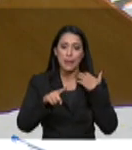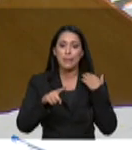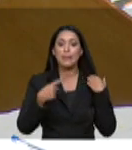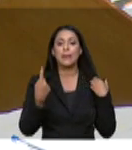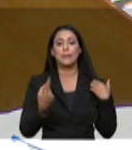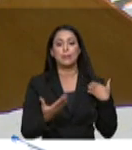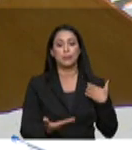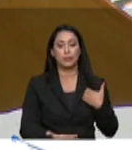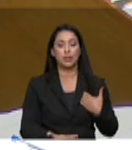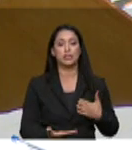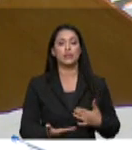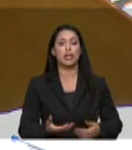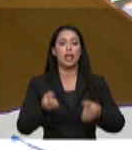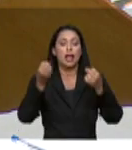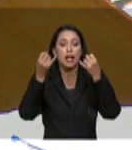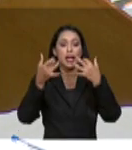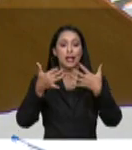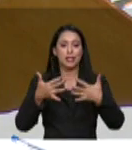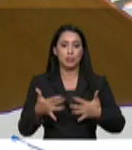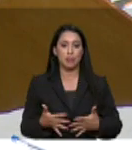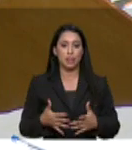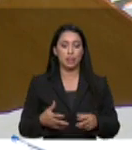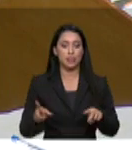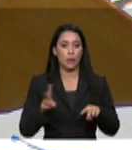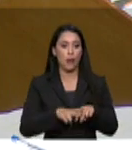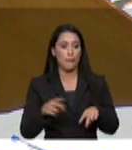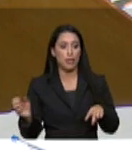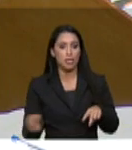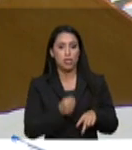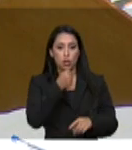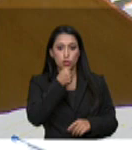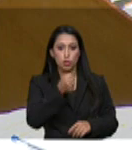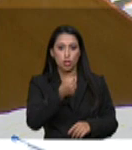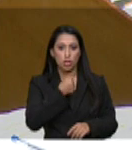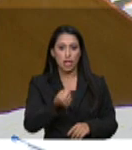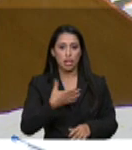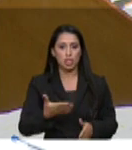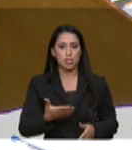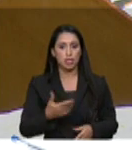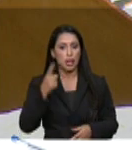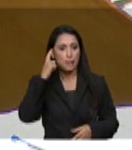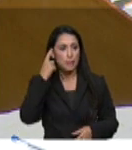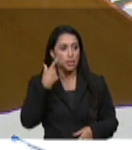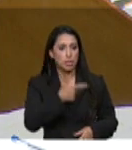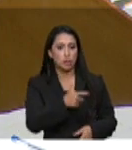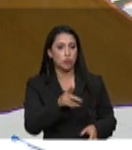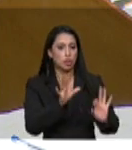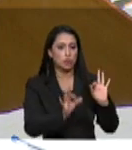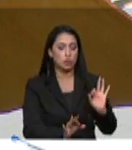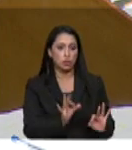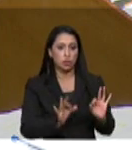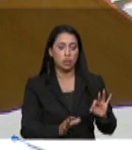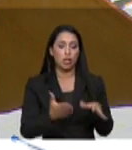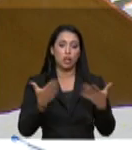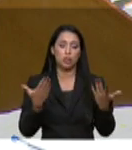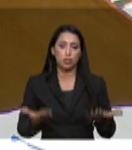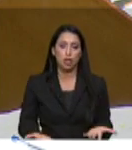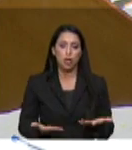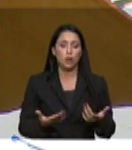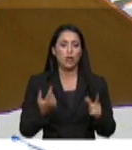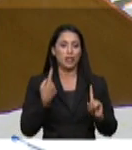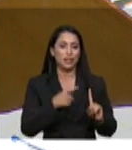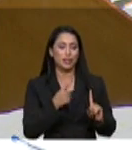vem explicação dos arroubos acima a prisão de jornalistas por entender justo esse episódio temos um tempinho com uma manifestação